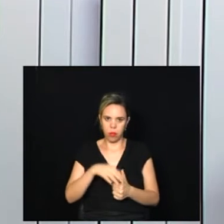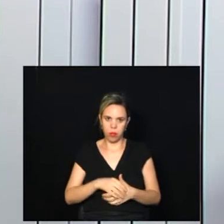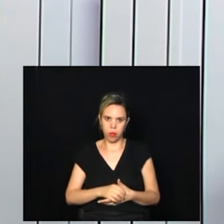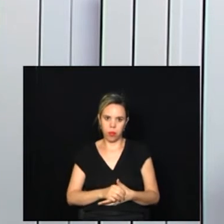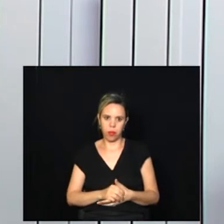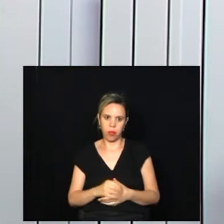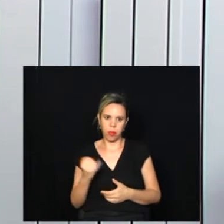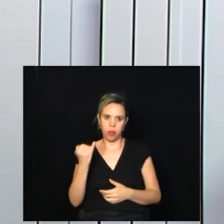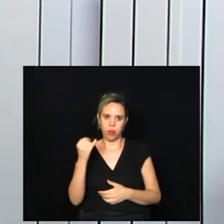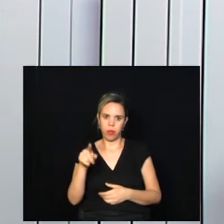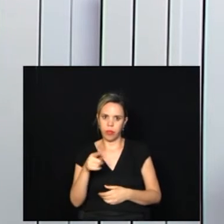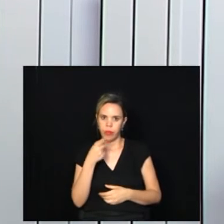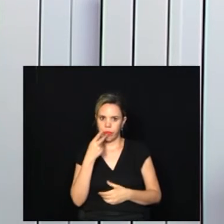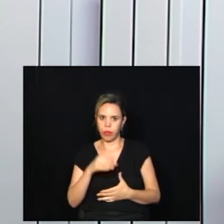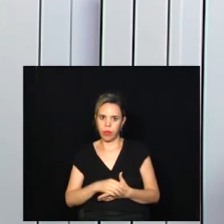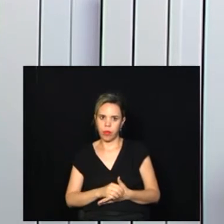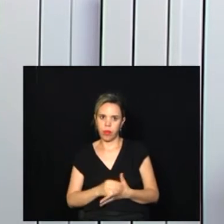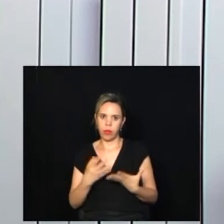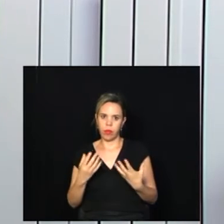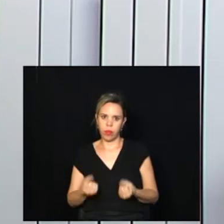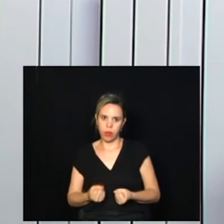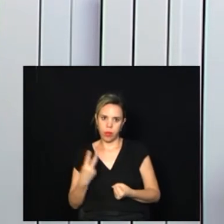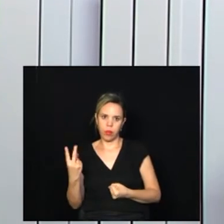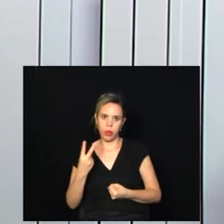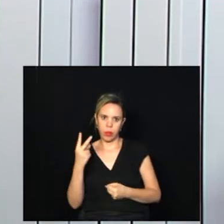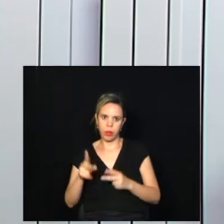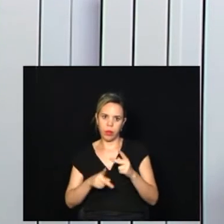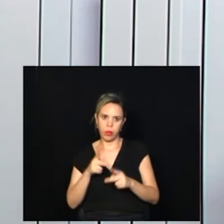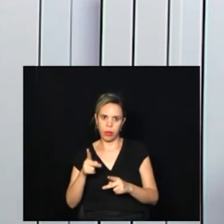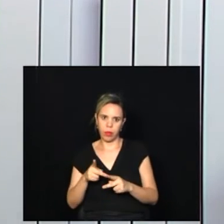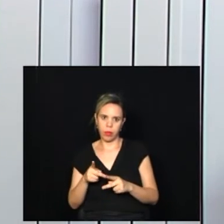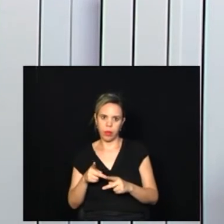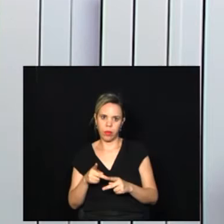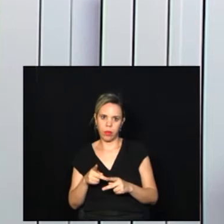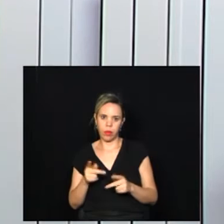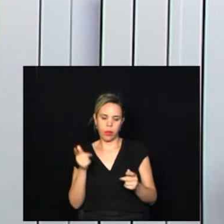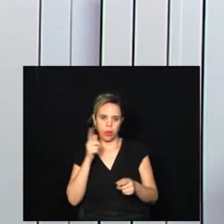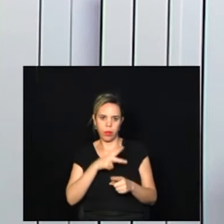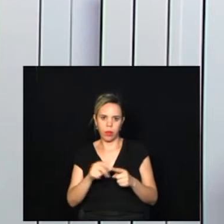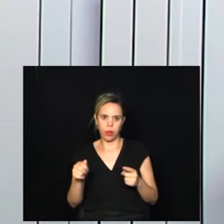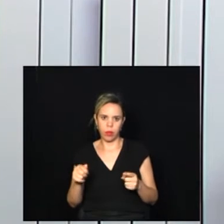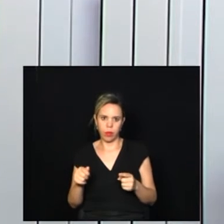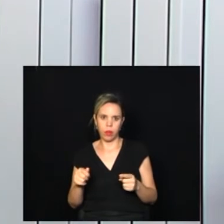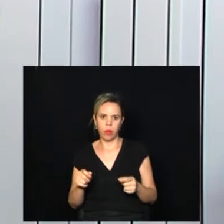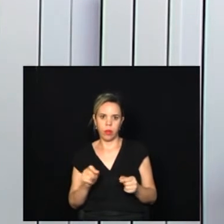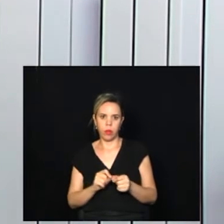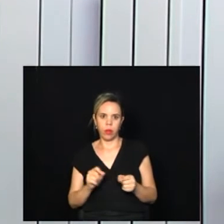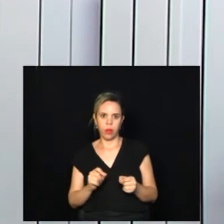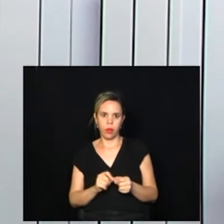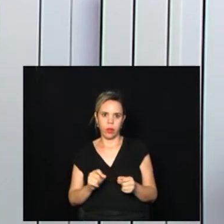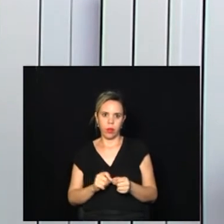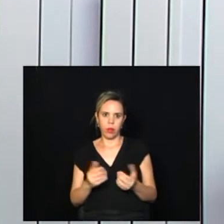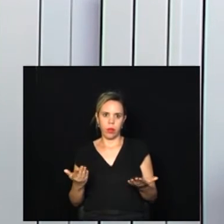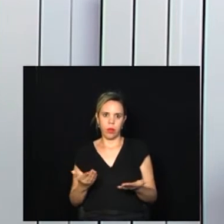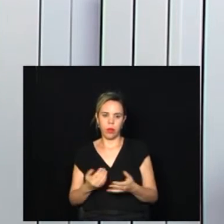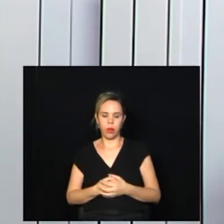é importante isso que você disse, se permitir e valorizar as suas conquistas, os seus feitos. Hoje, Lígia, além do